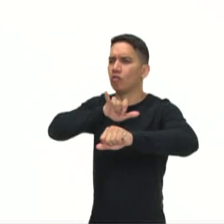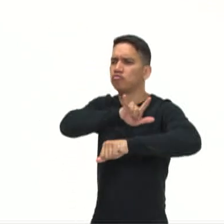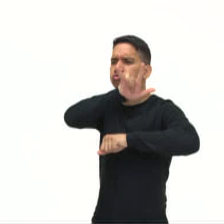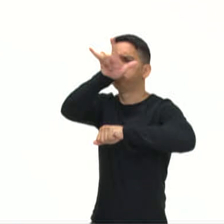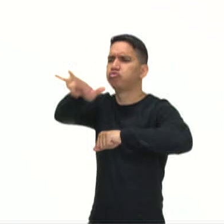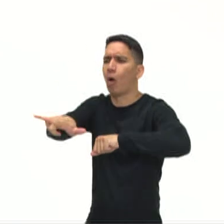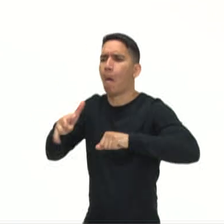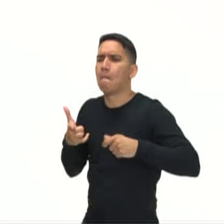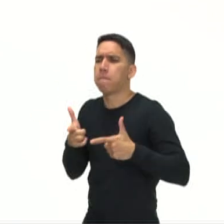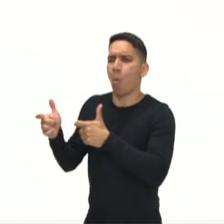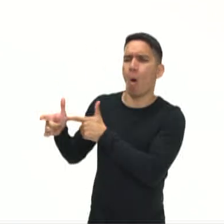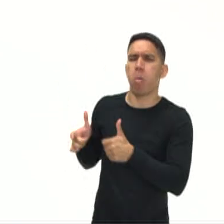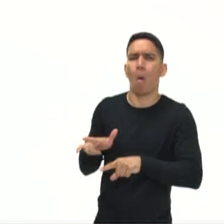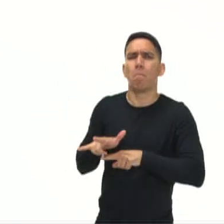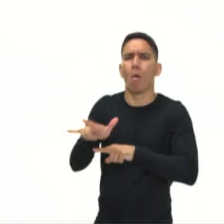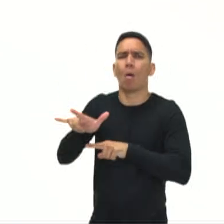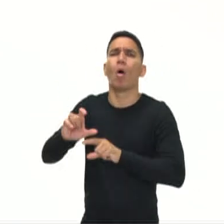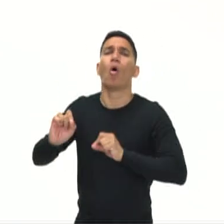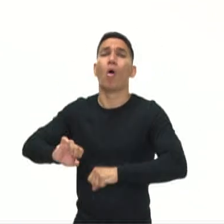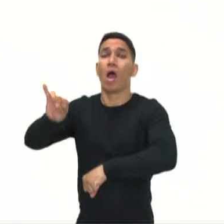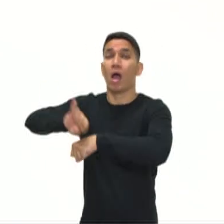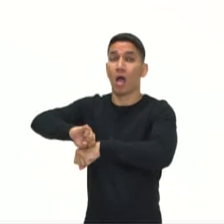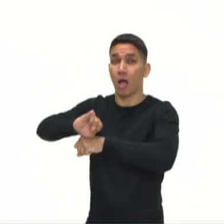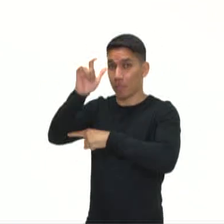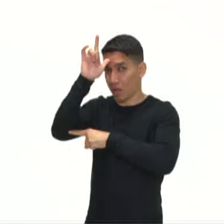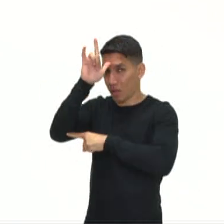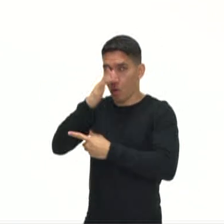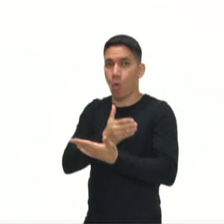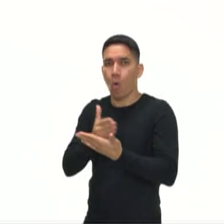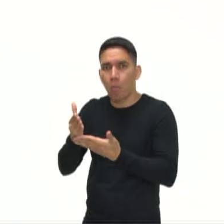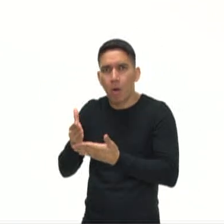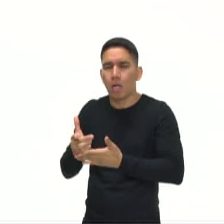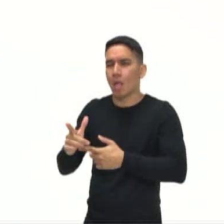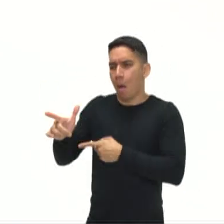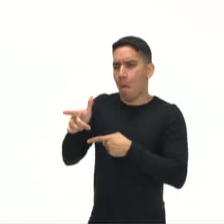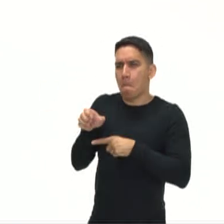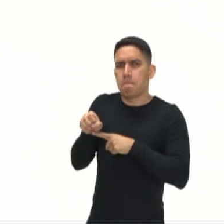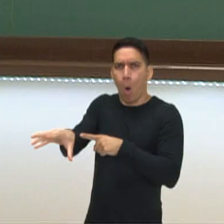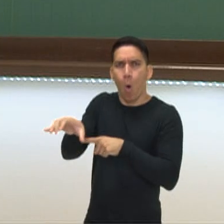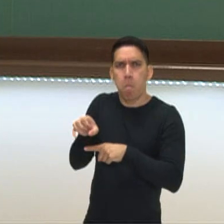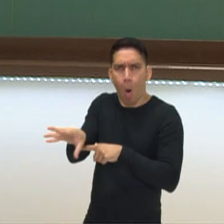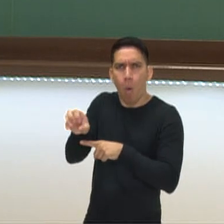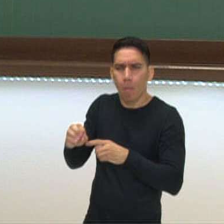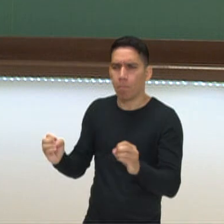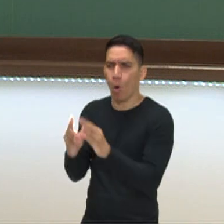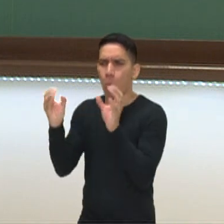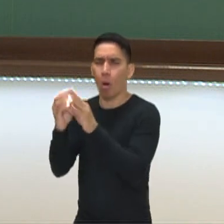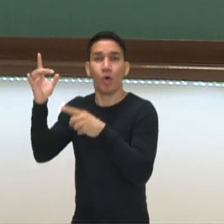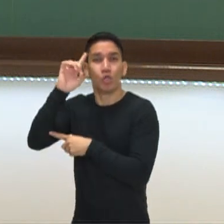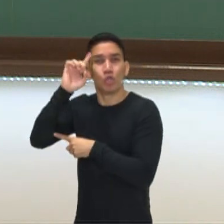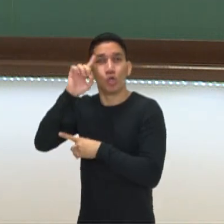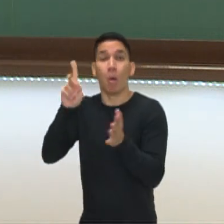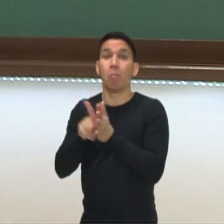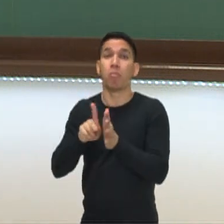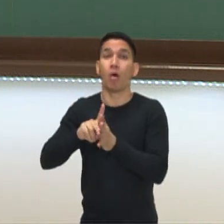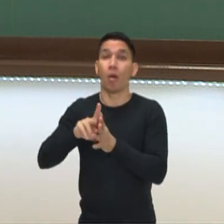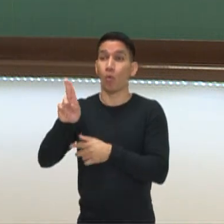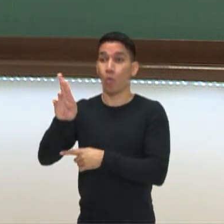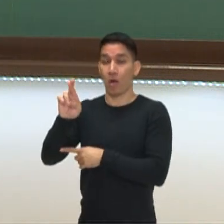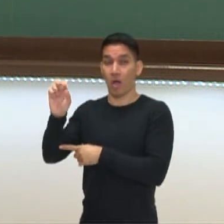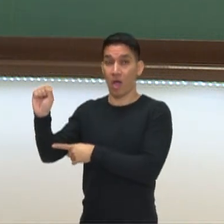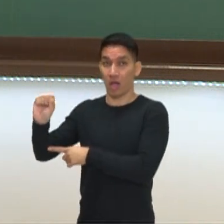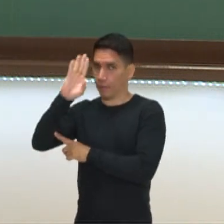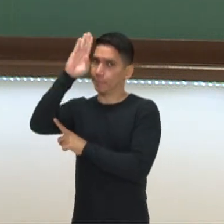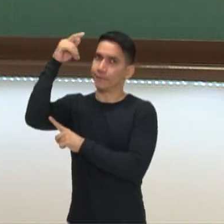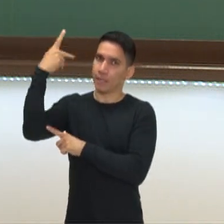estavam dentro do território alemão. E Berlim passou a ser bombardeada diariamente, tanto pelos soviéticos, principalmente pelos